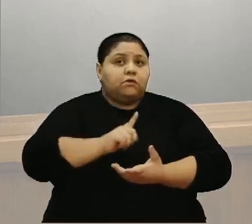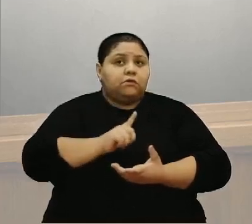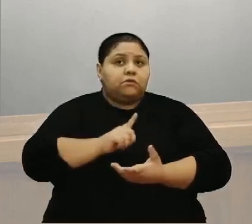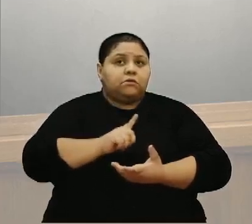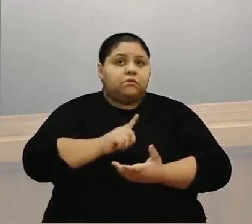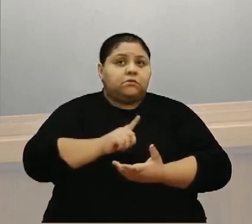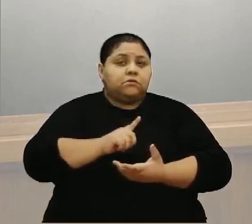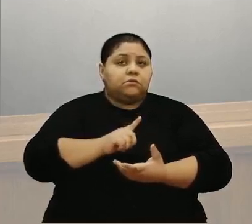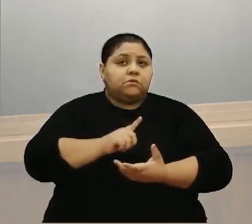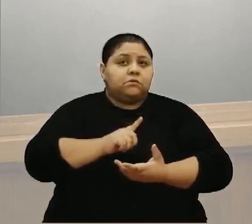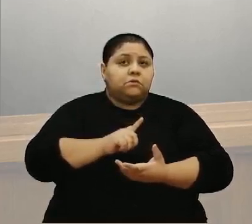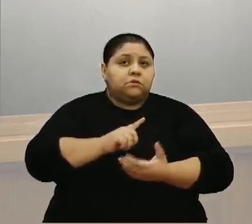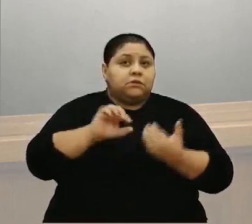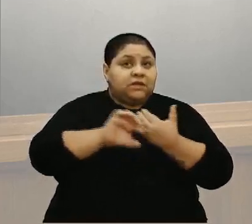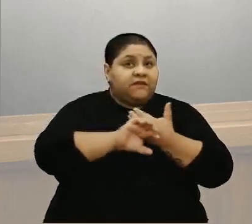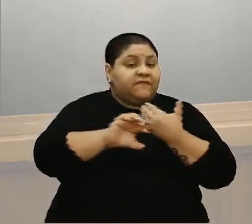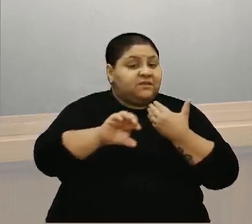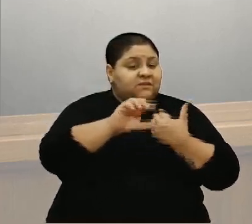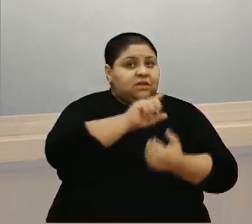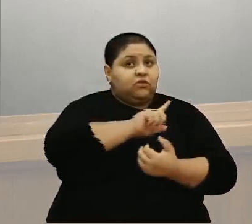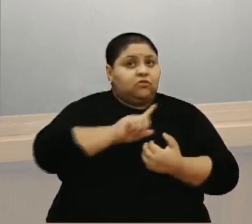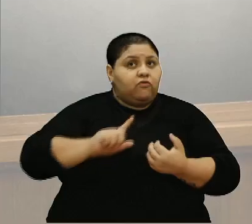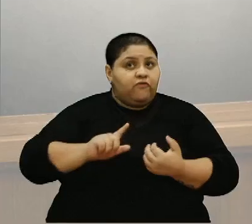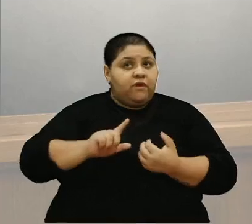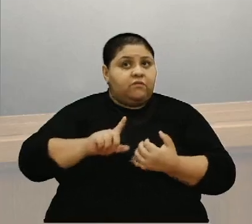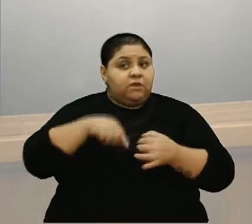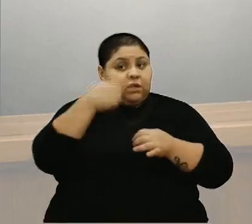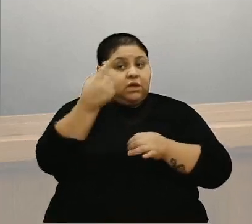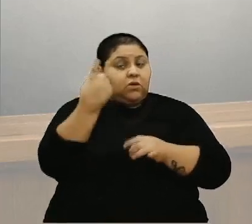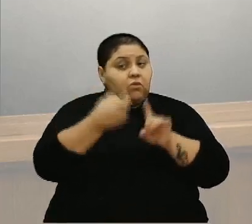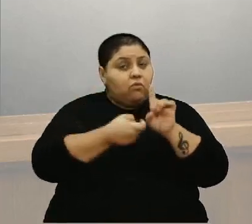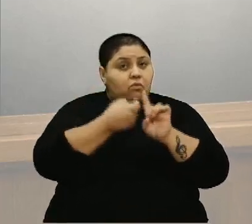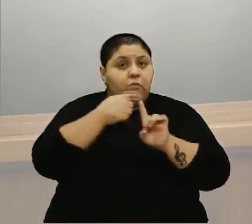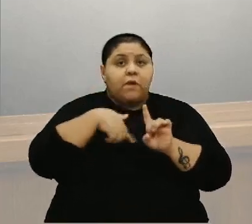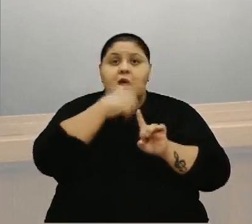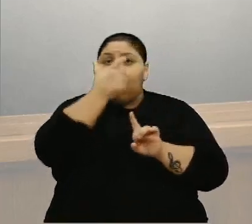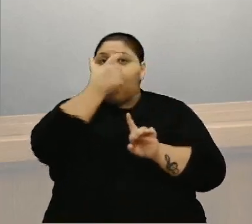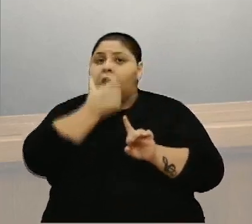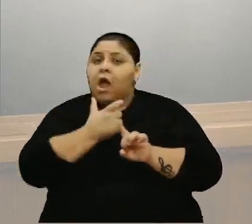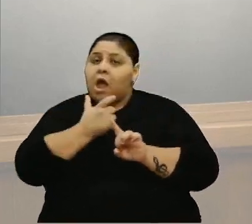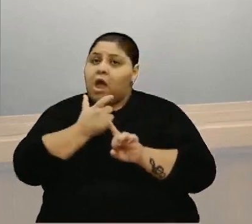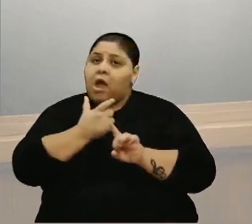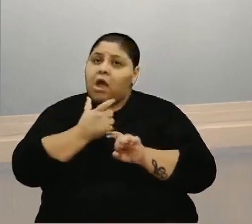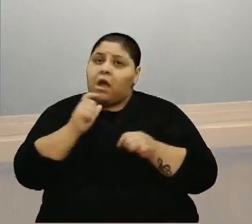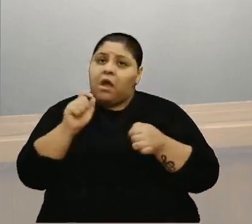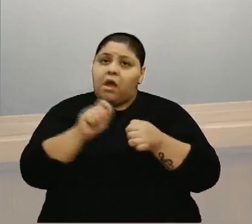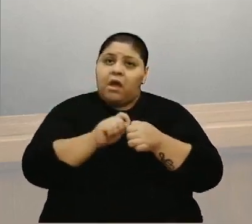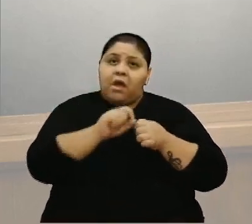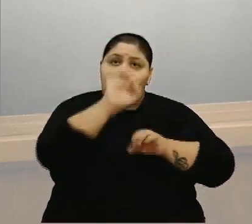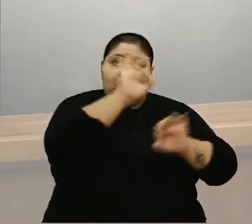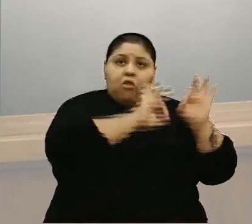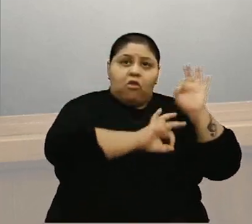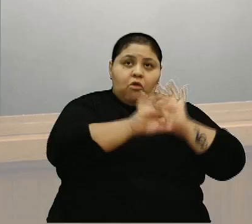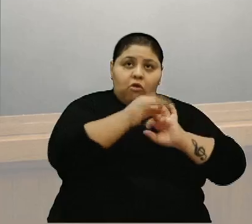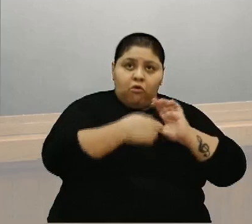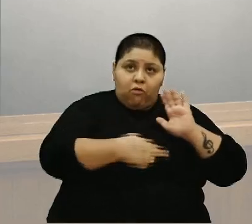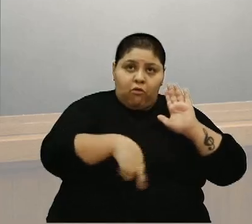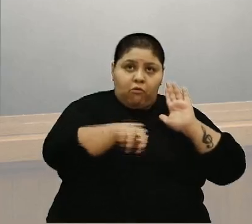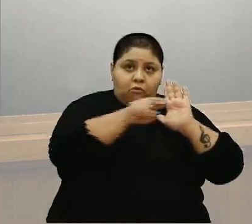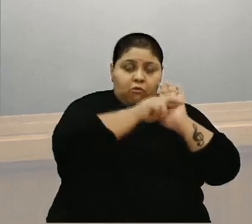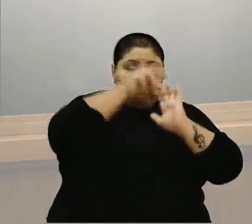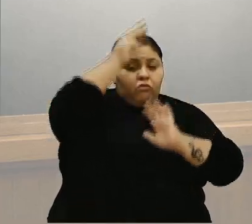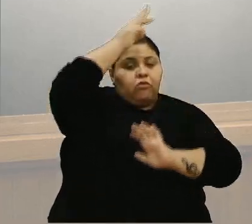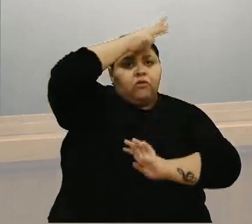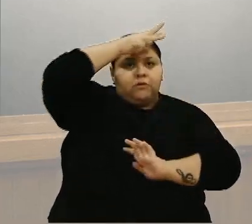sair do governo daqui a um mês, exatamente, né? E eu acho que quando se faz um plano de reconstrução no